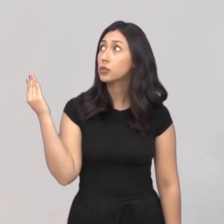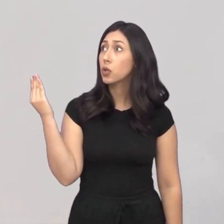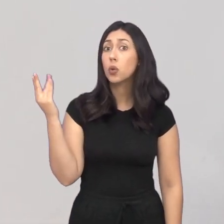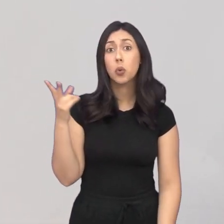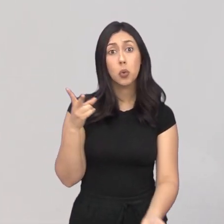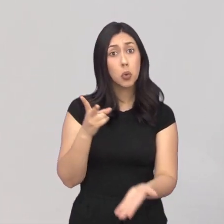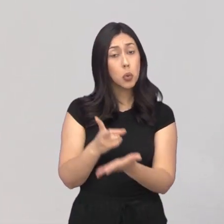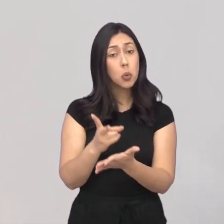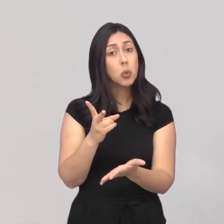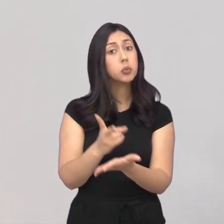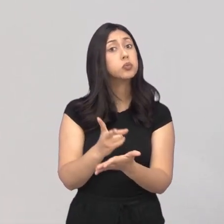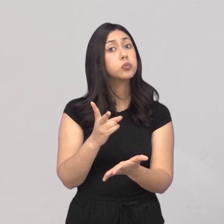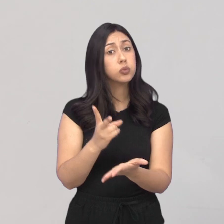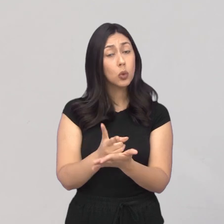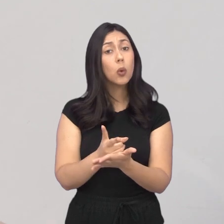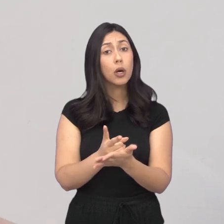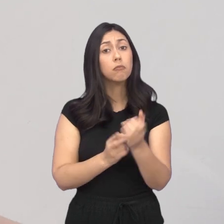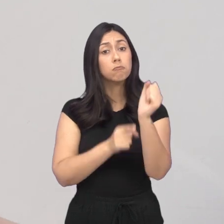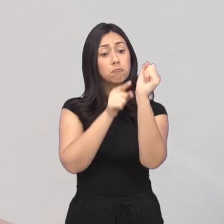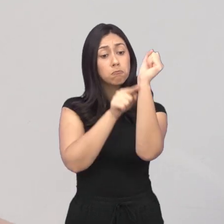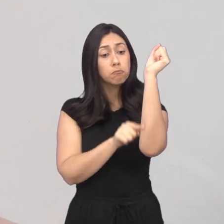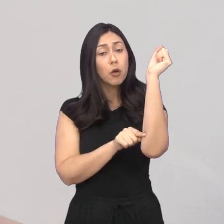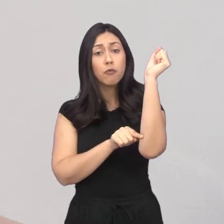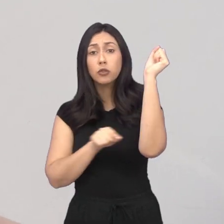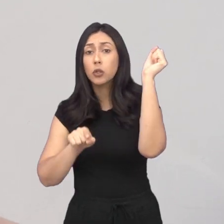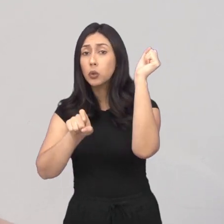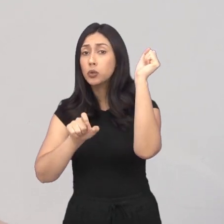sendo uma função quadrática.